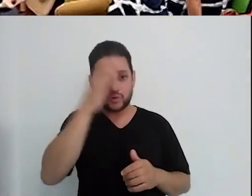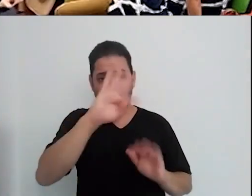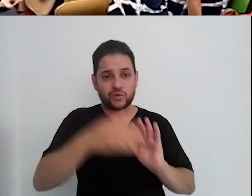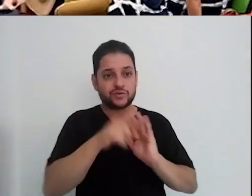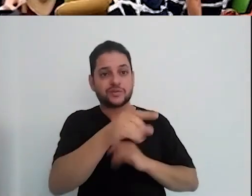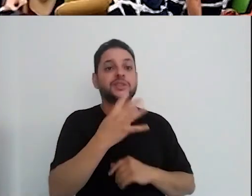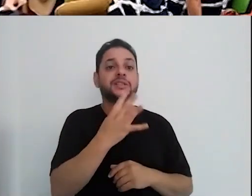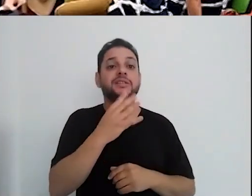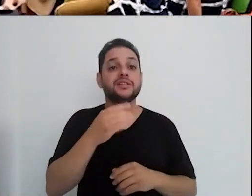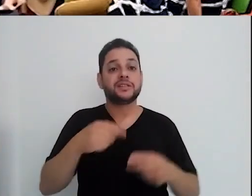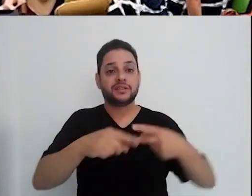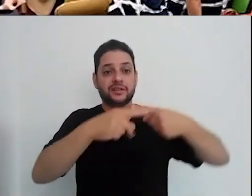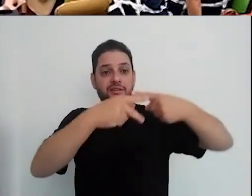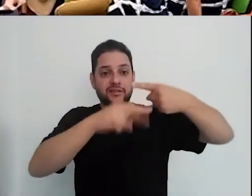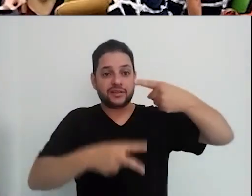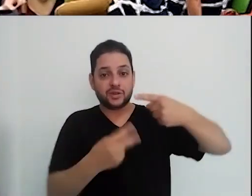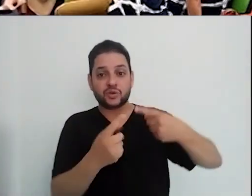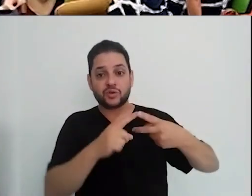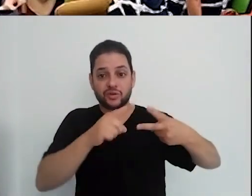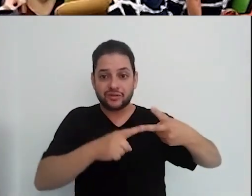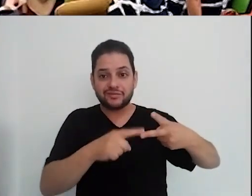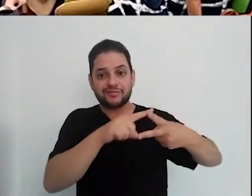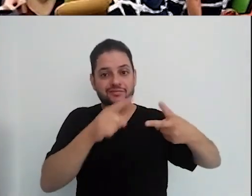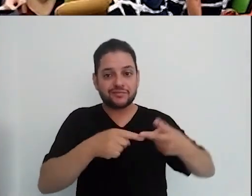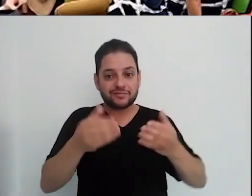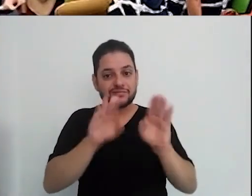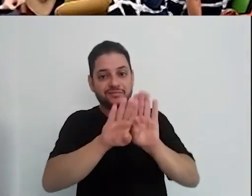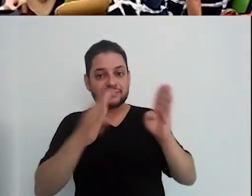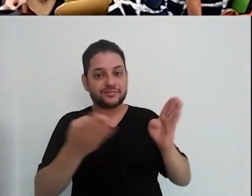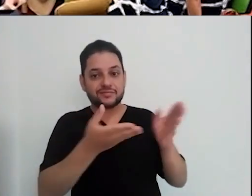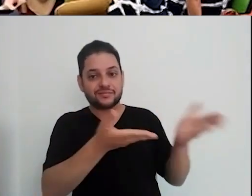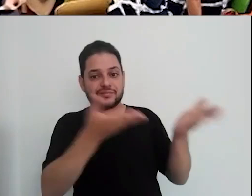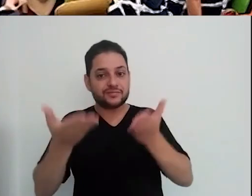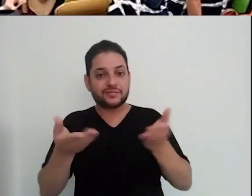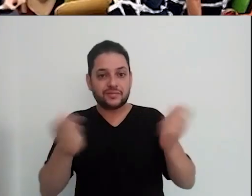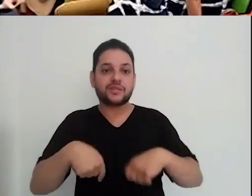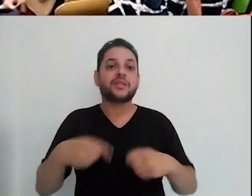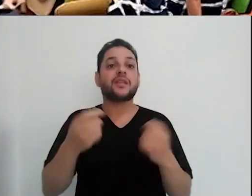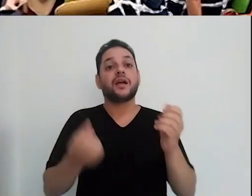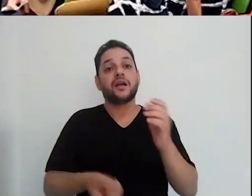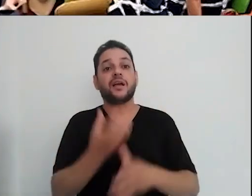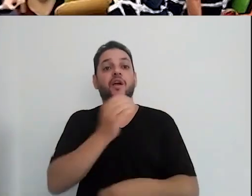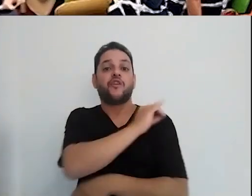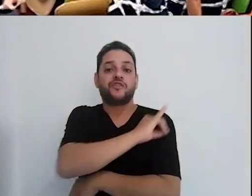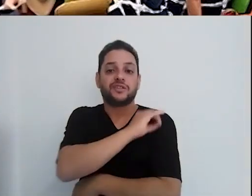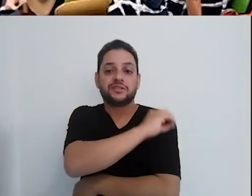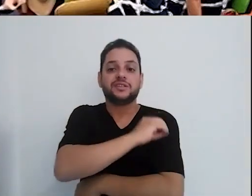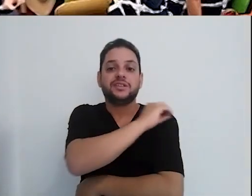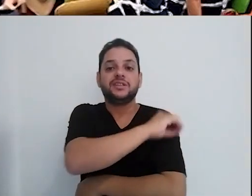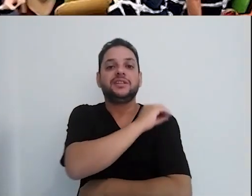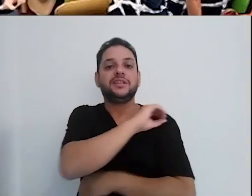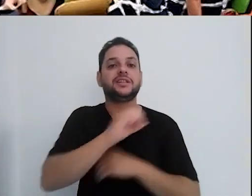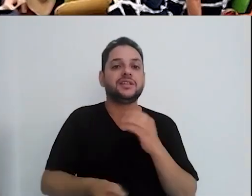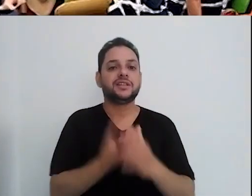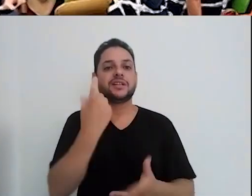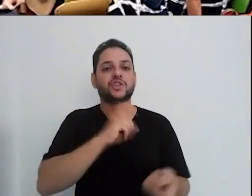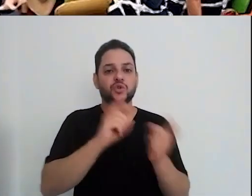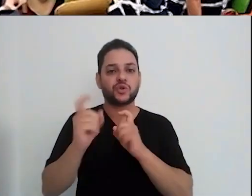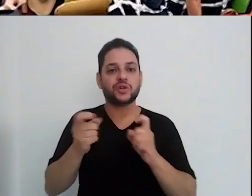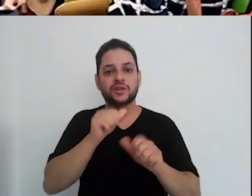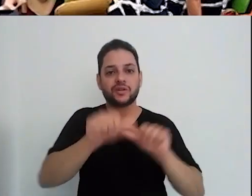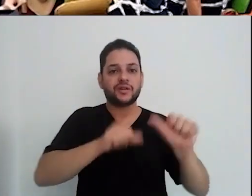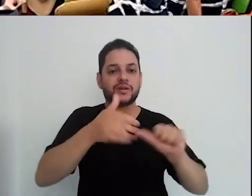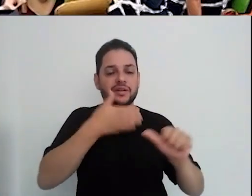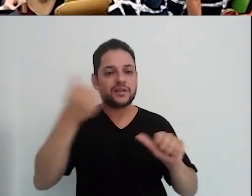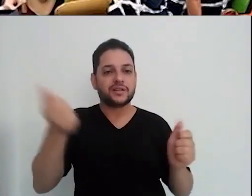2 laboratórios estão de portas abertas, nós podemos fazer oficinas de discussão sobre problemas, sobre como melhorar essa discussão.